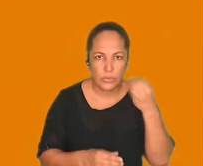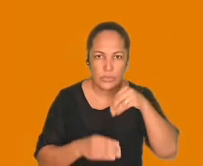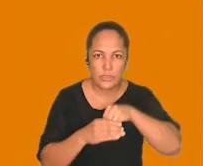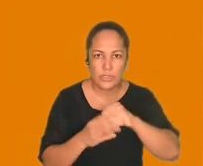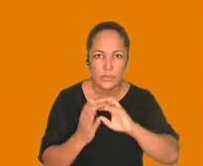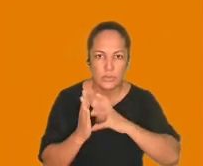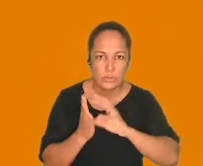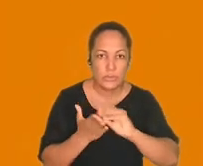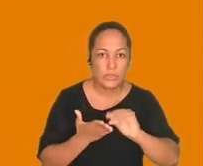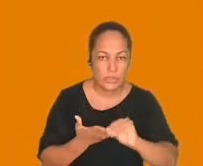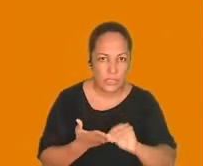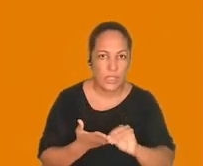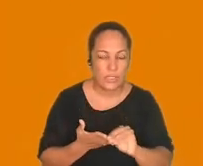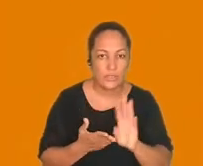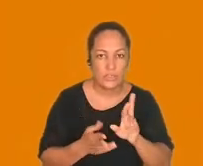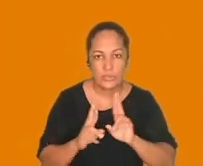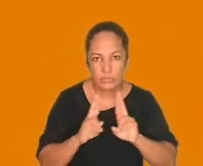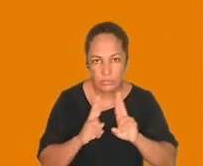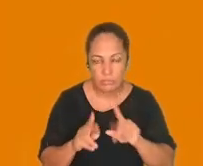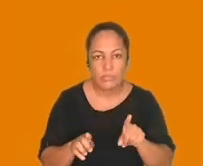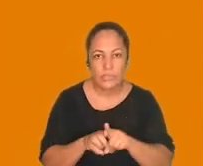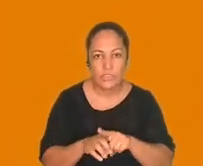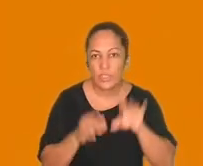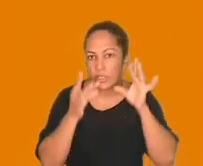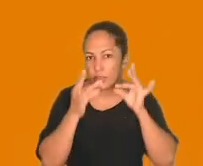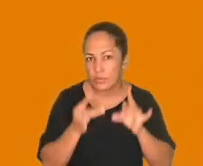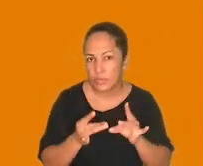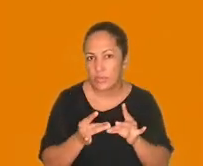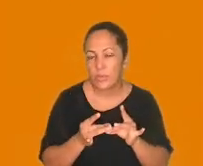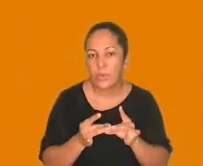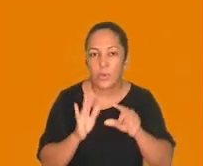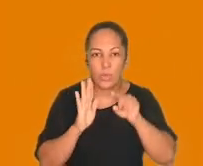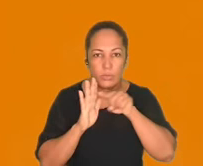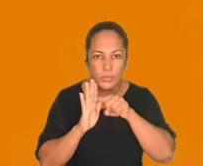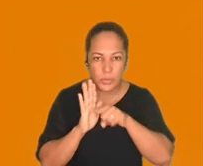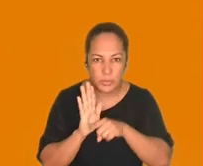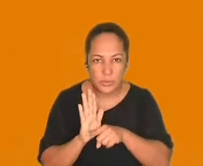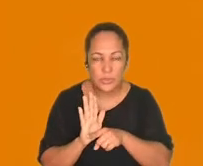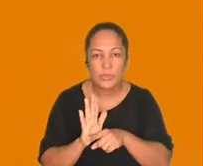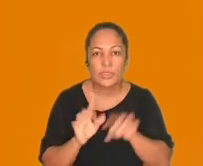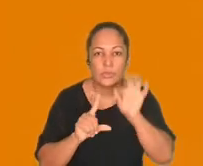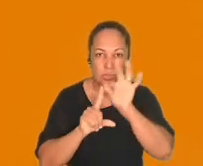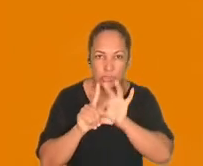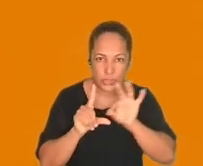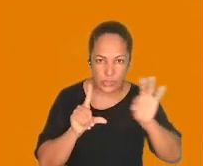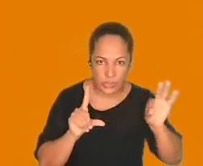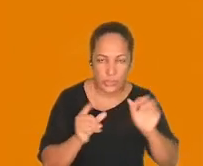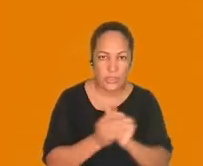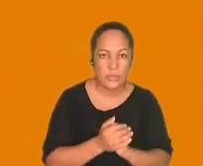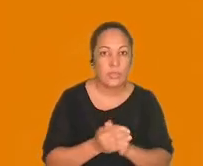né? A gente já falou sobre as entidades, falamos sobre diagramas, né? E hoje